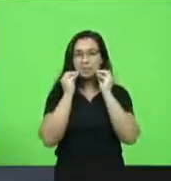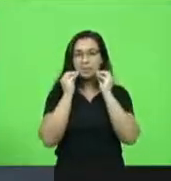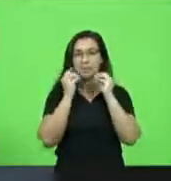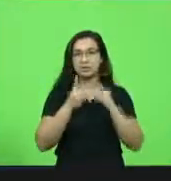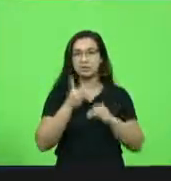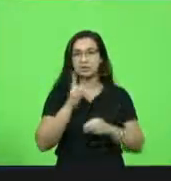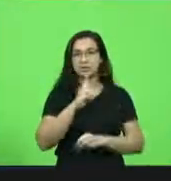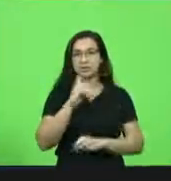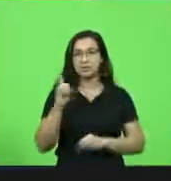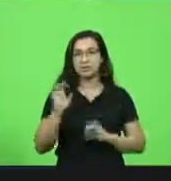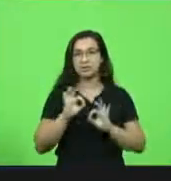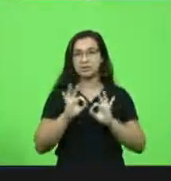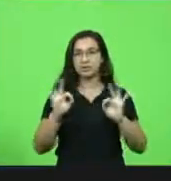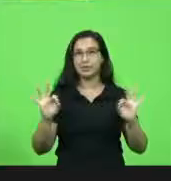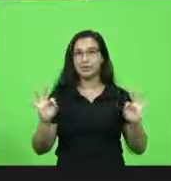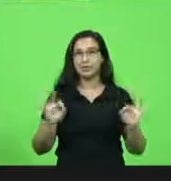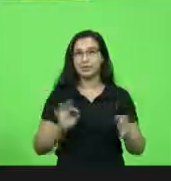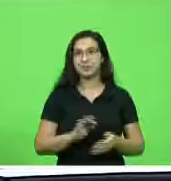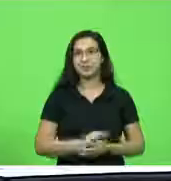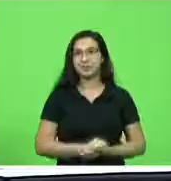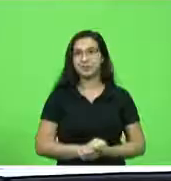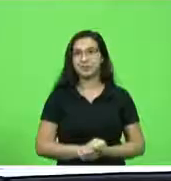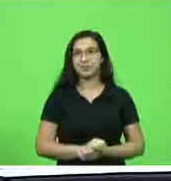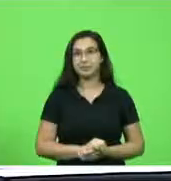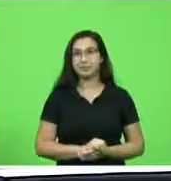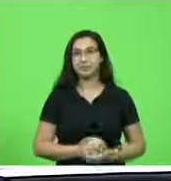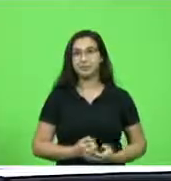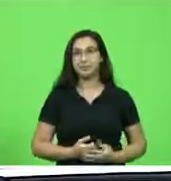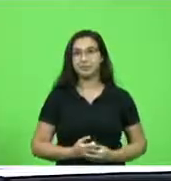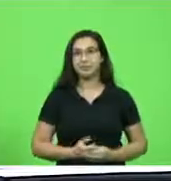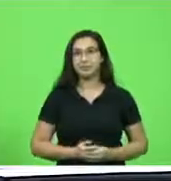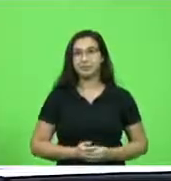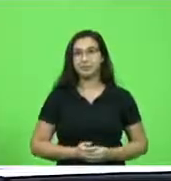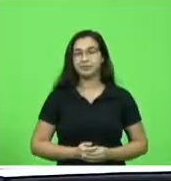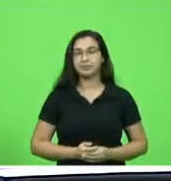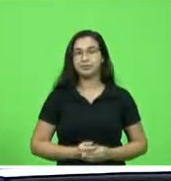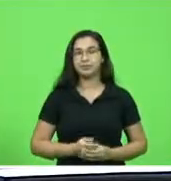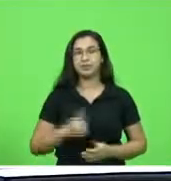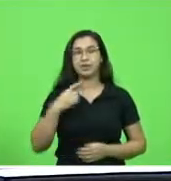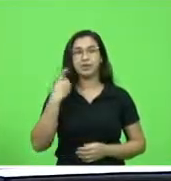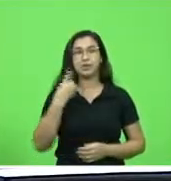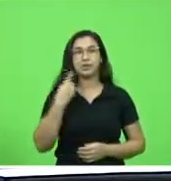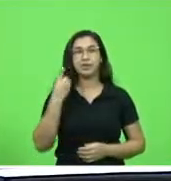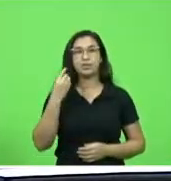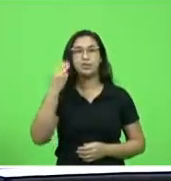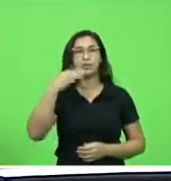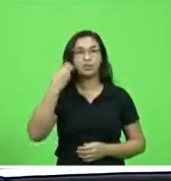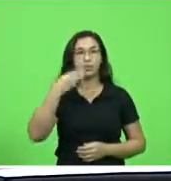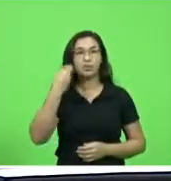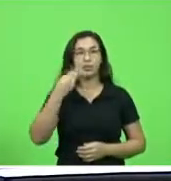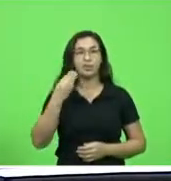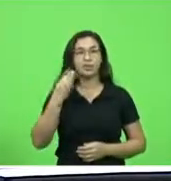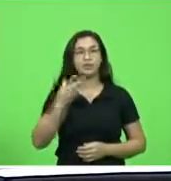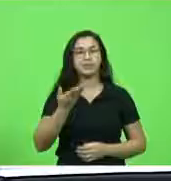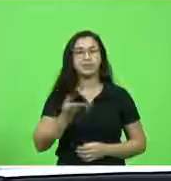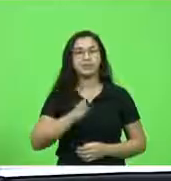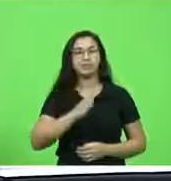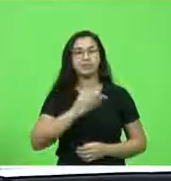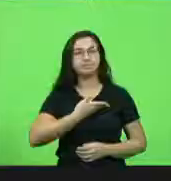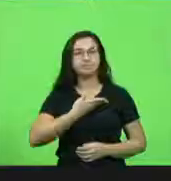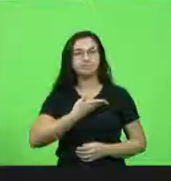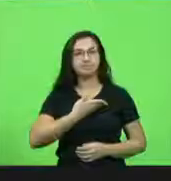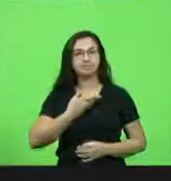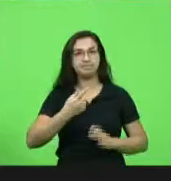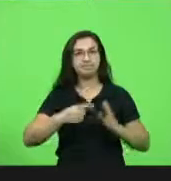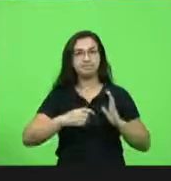maravilhoso. Obrigado, deputado Felipe. Deputado Márcio Machado, por 10 minutos, colega, grande colega de partido.